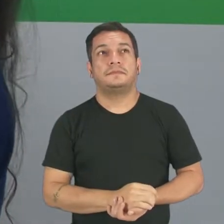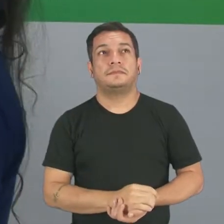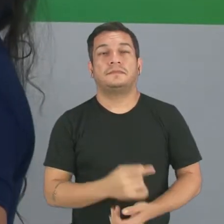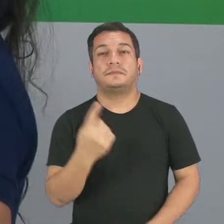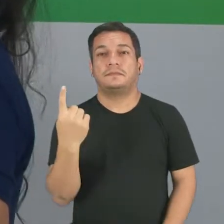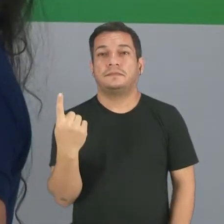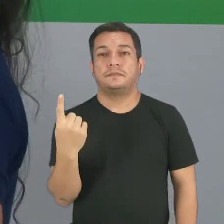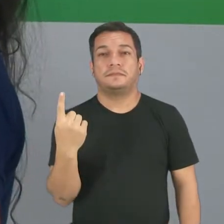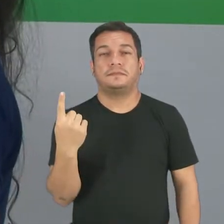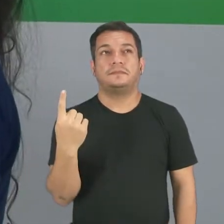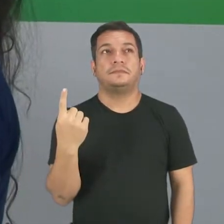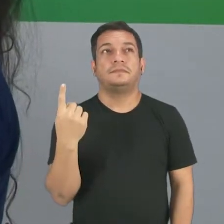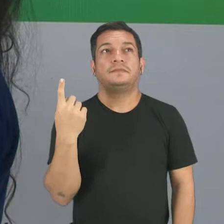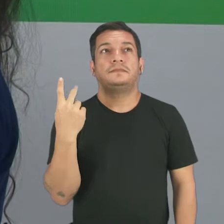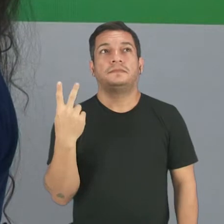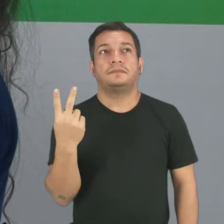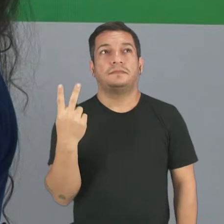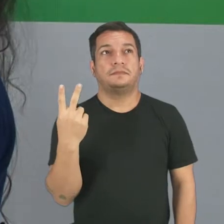1,